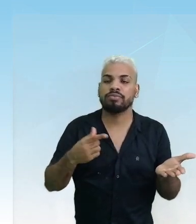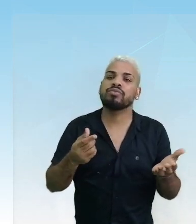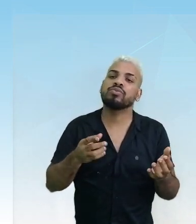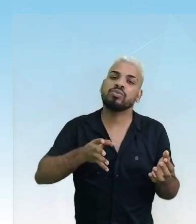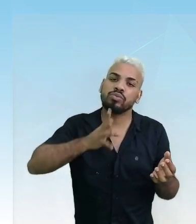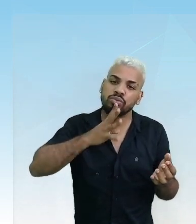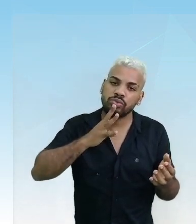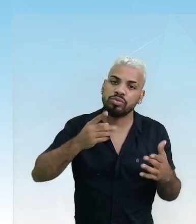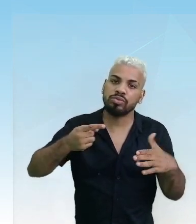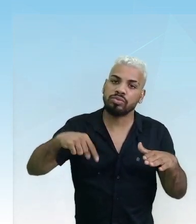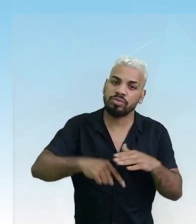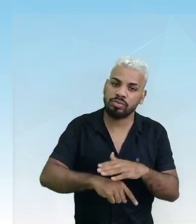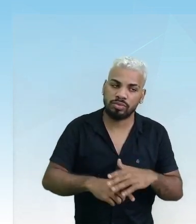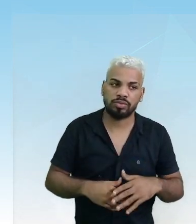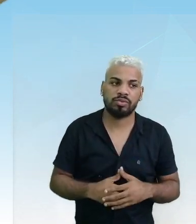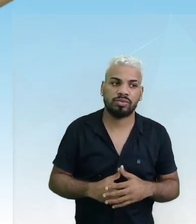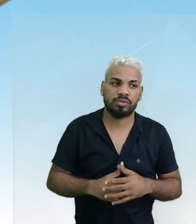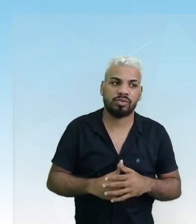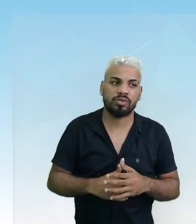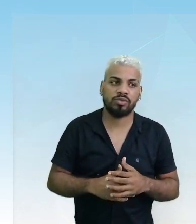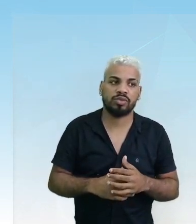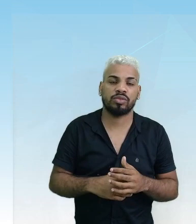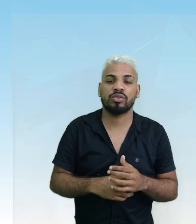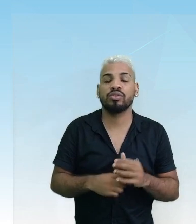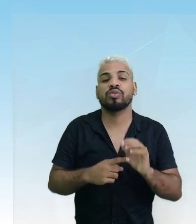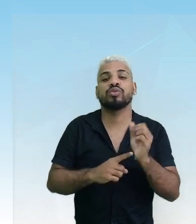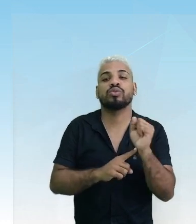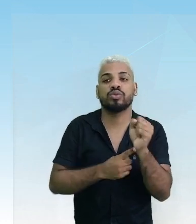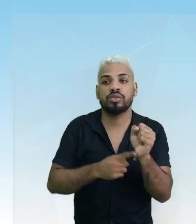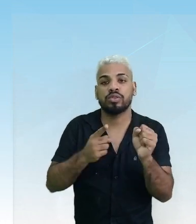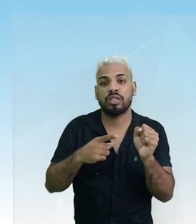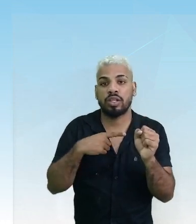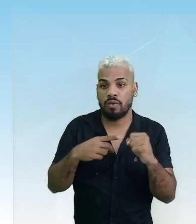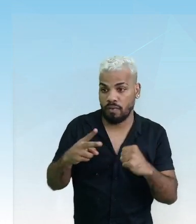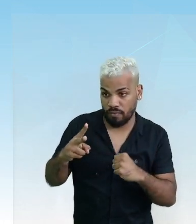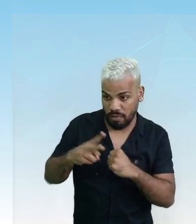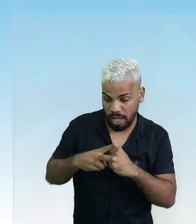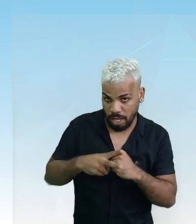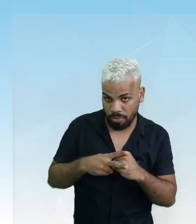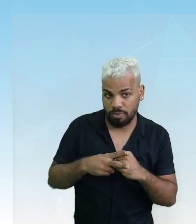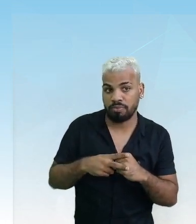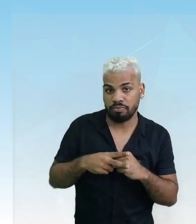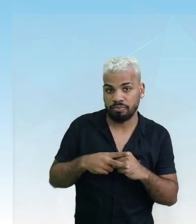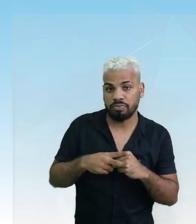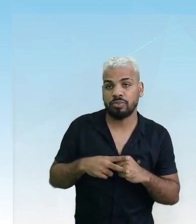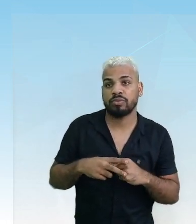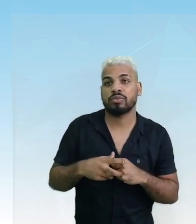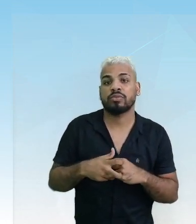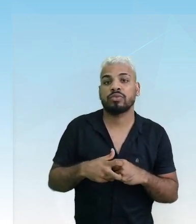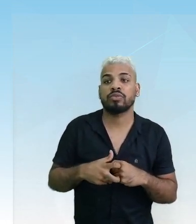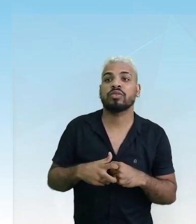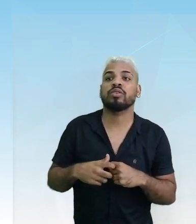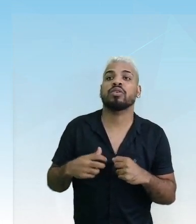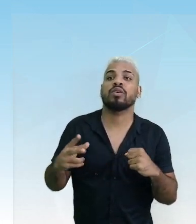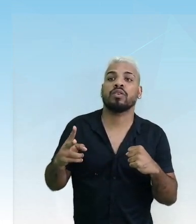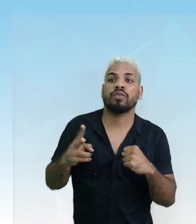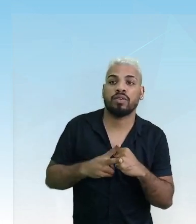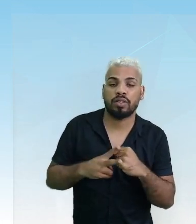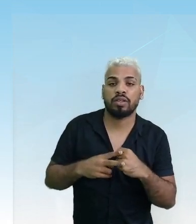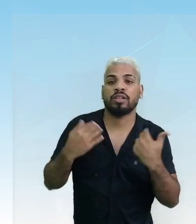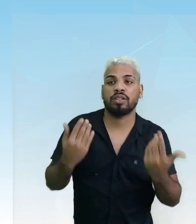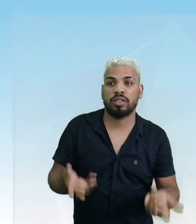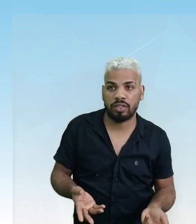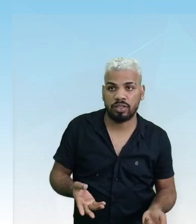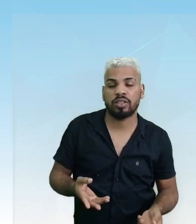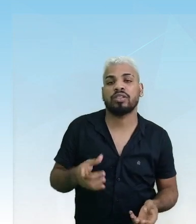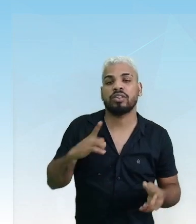vamos nos aprofundar. O sujeito, nós temos o verbo, predicado, os tipos de predicado. Nós temos